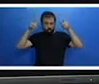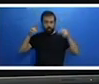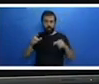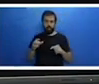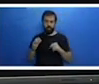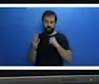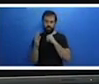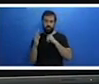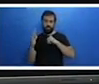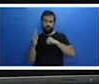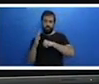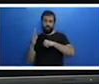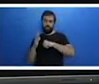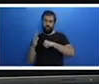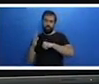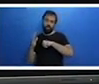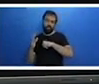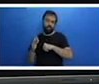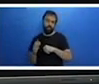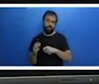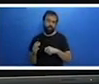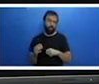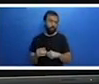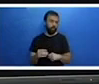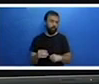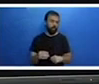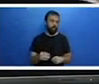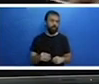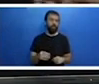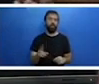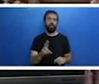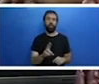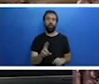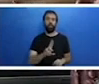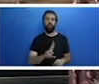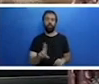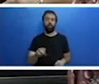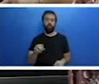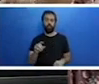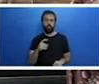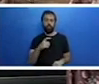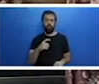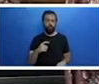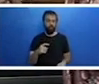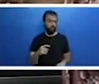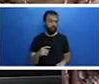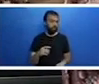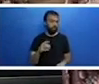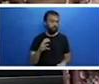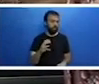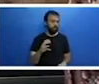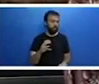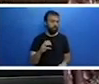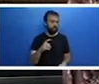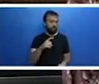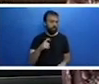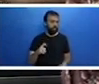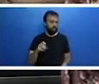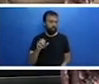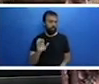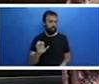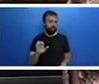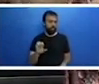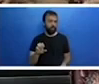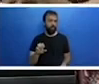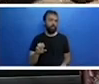Isso ocorre, quando isso ocorre, dá o nome de xeque-mate. Olha aqui, nessa situação, se o rei preto for para a